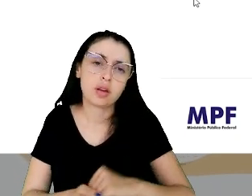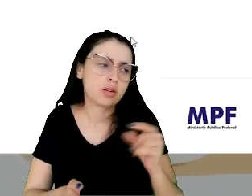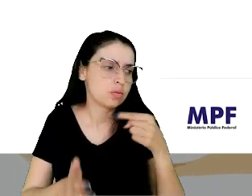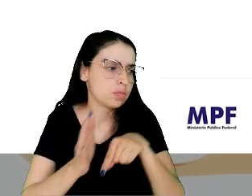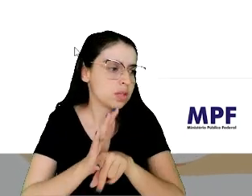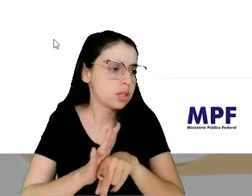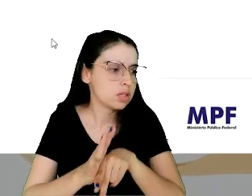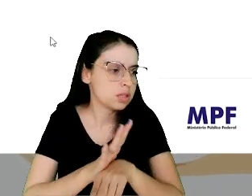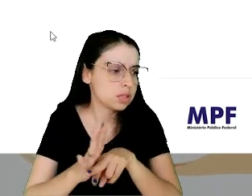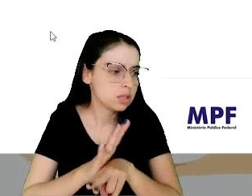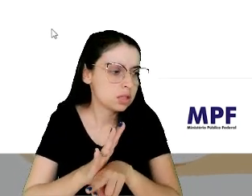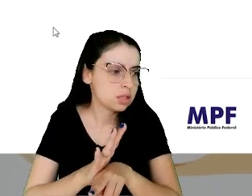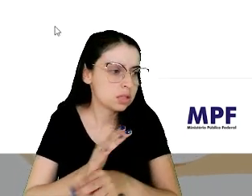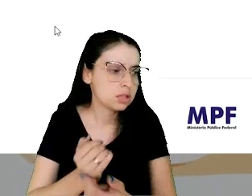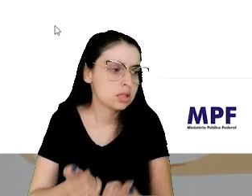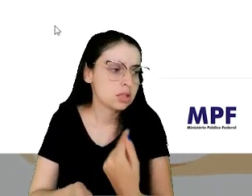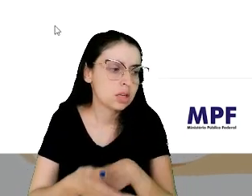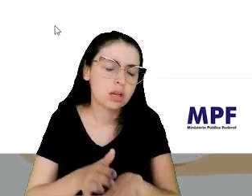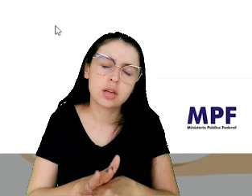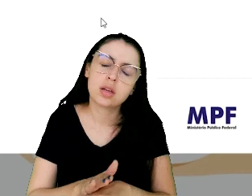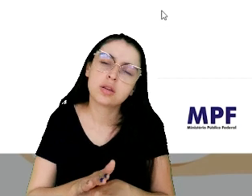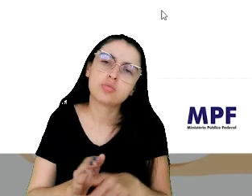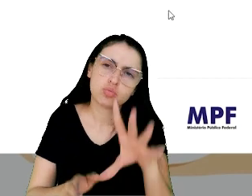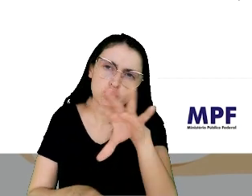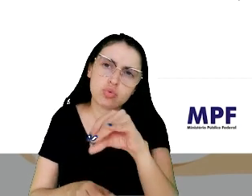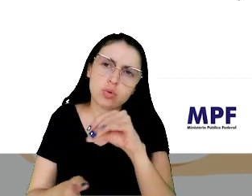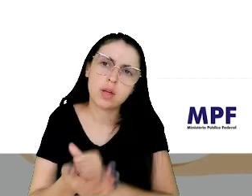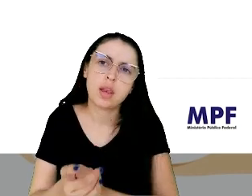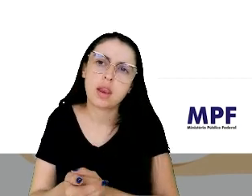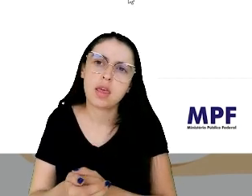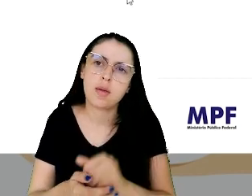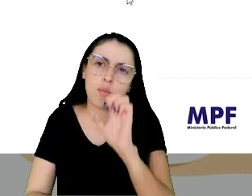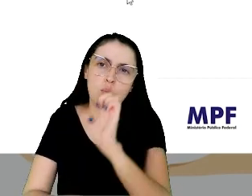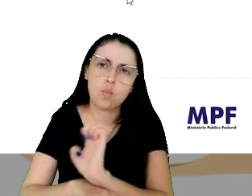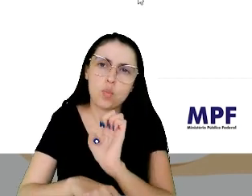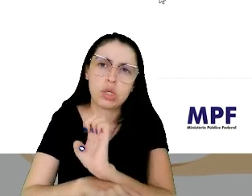pesquisa, basta eu escolher uma região do país, né?